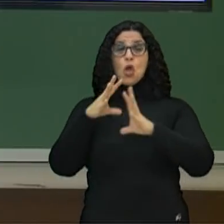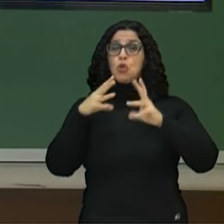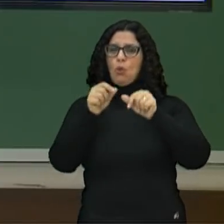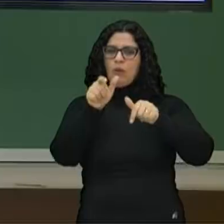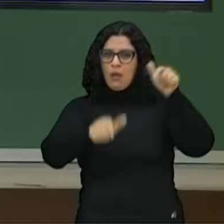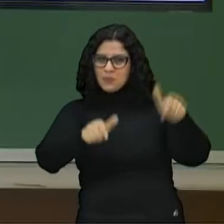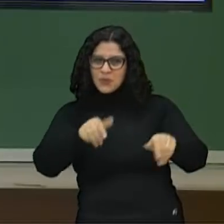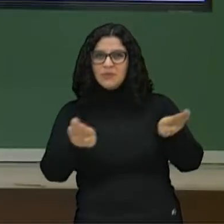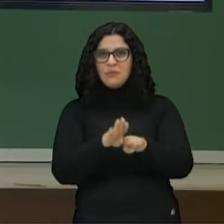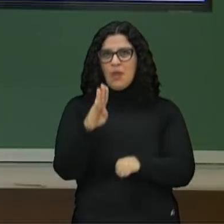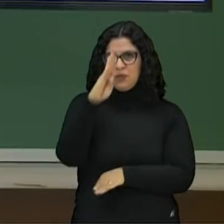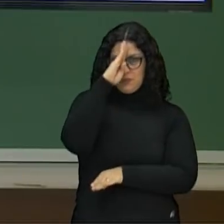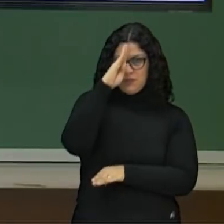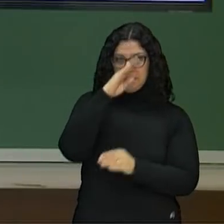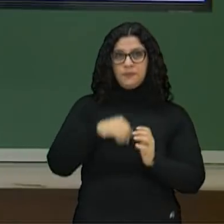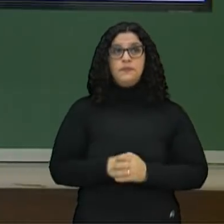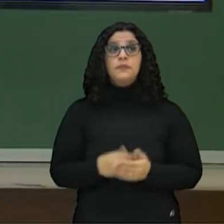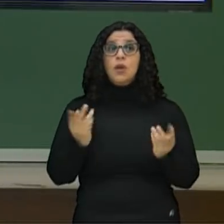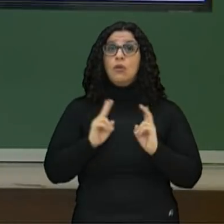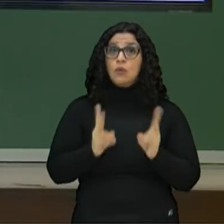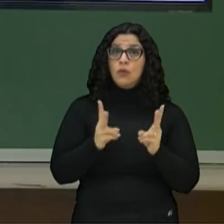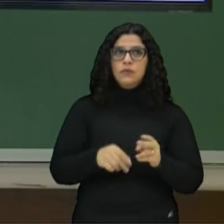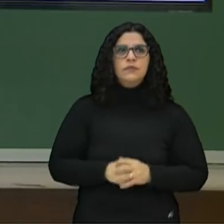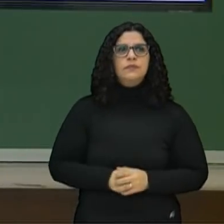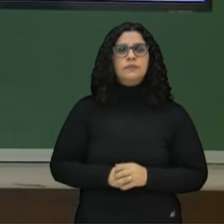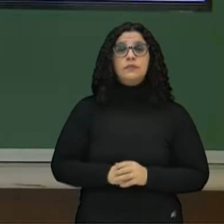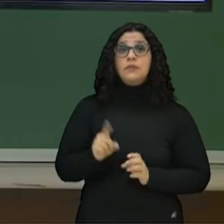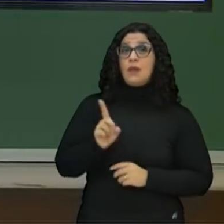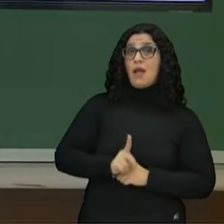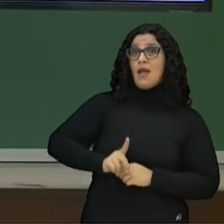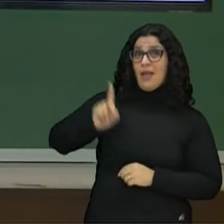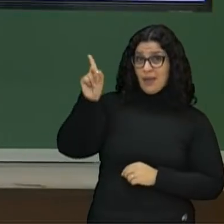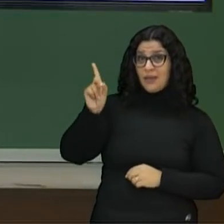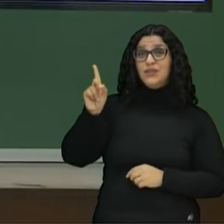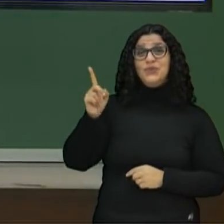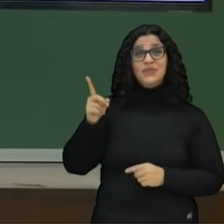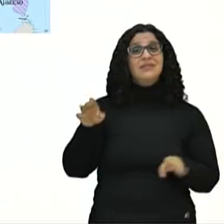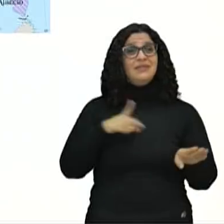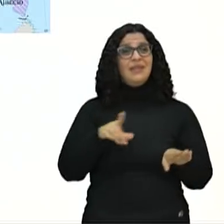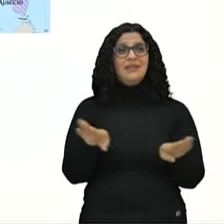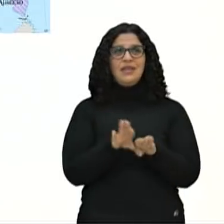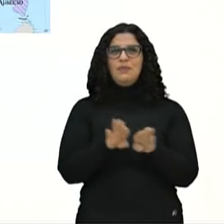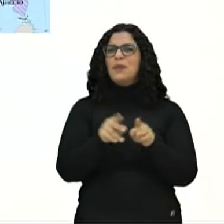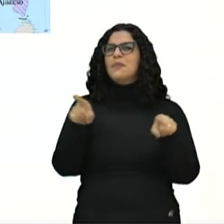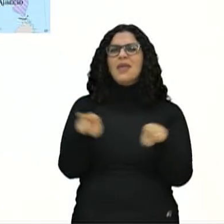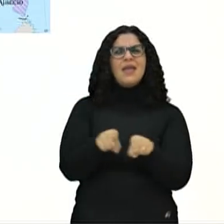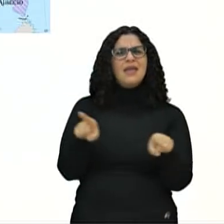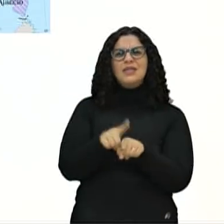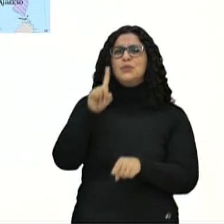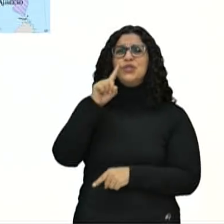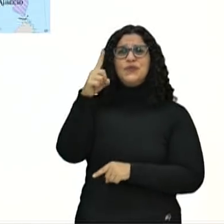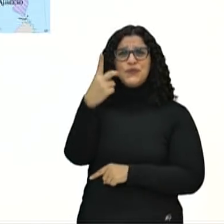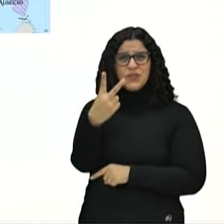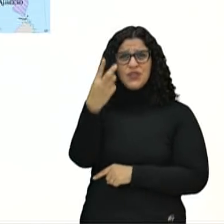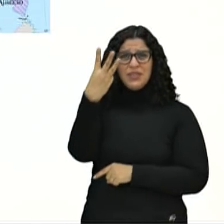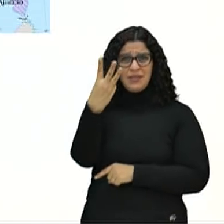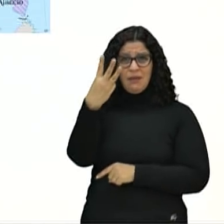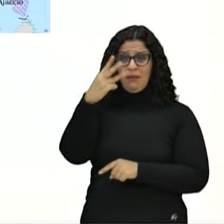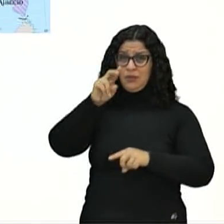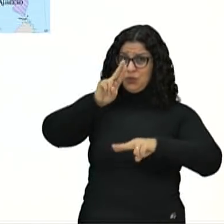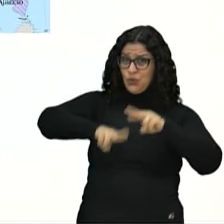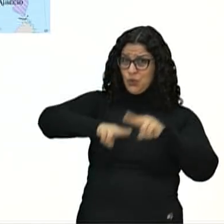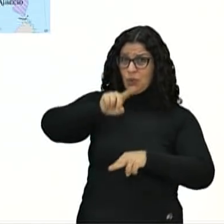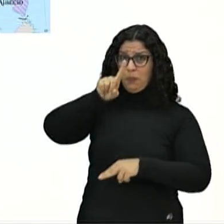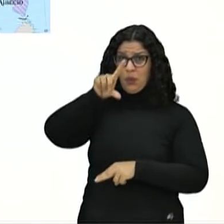entre os soldados. Continuando. Aqui você tem, então, naquele mesmo dia, 23 de junho de 40,